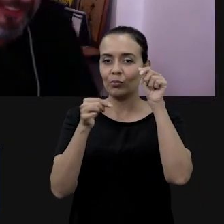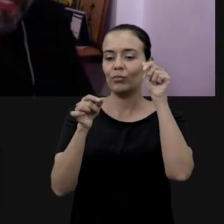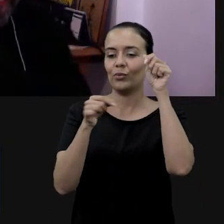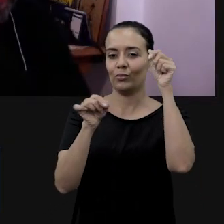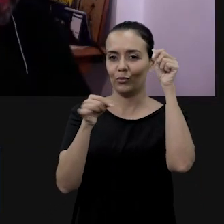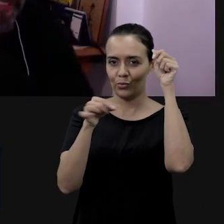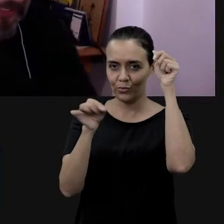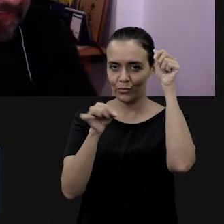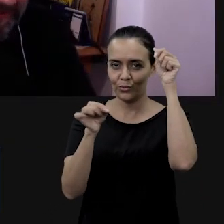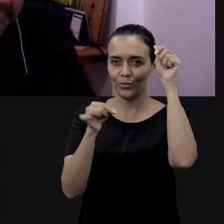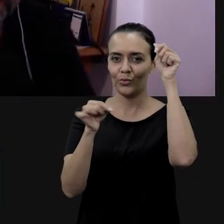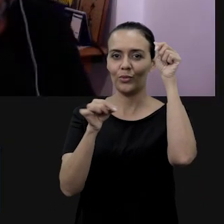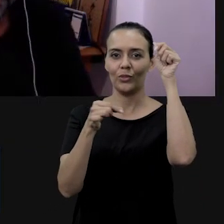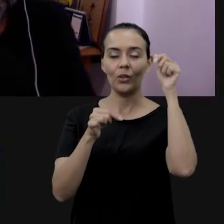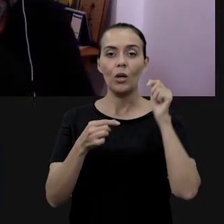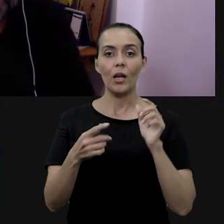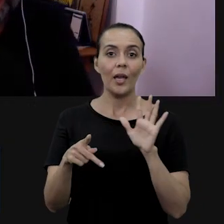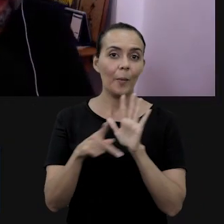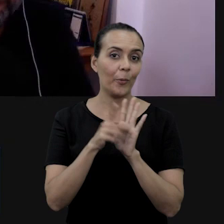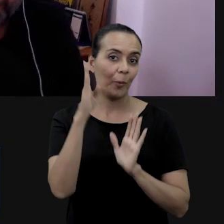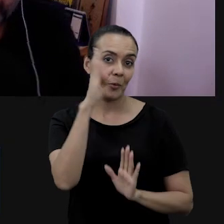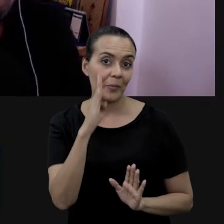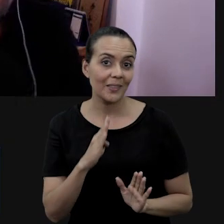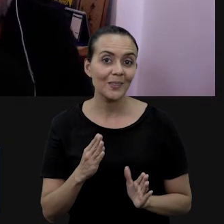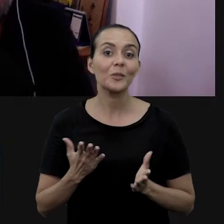coisas brasileiras, né? Então,